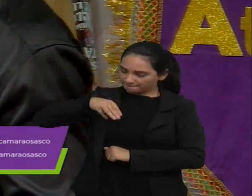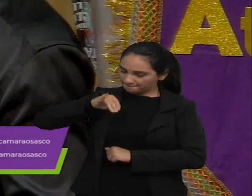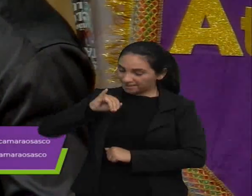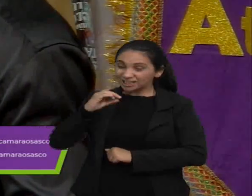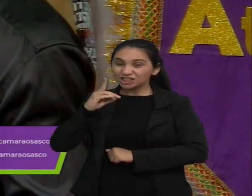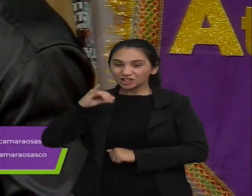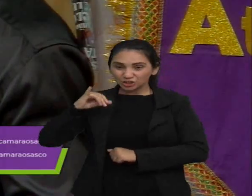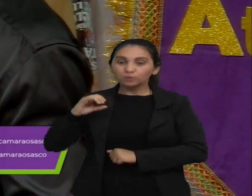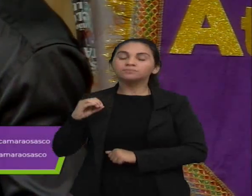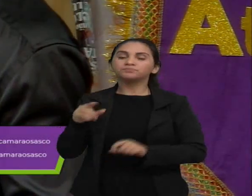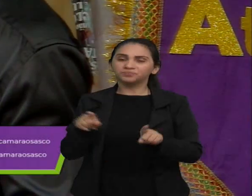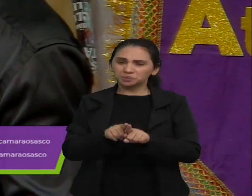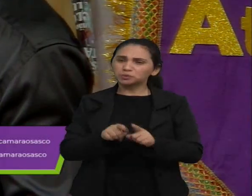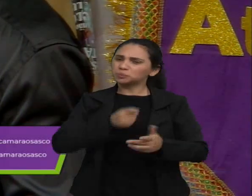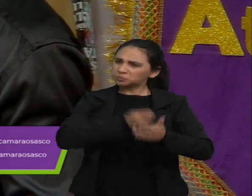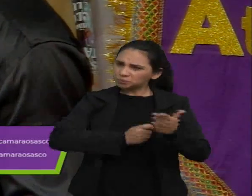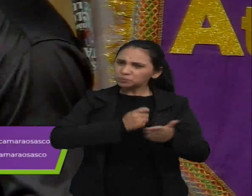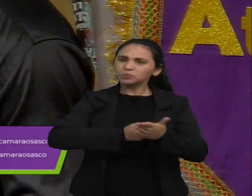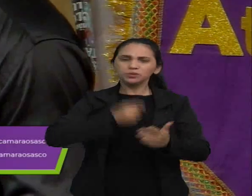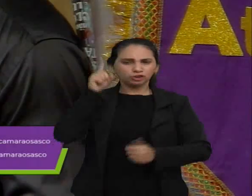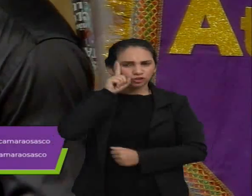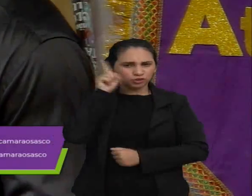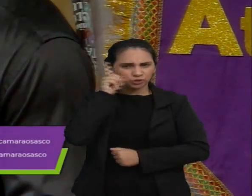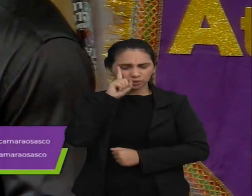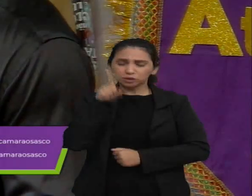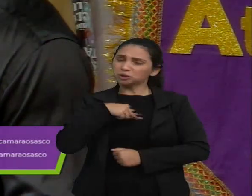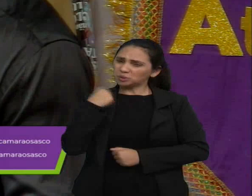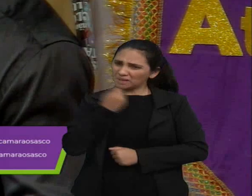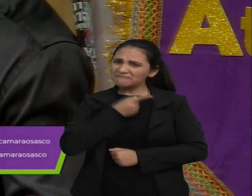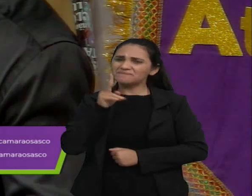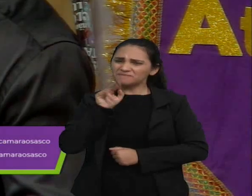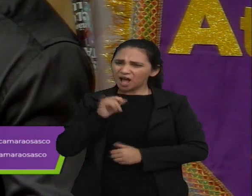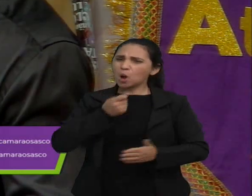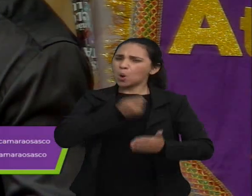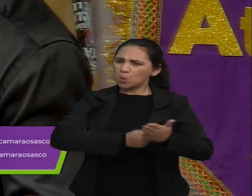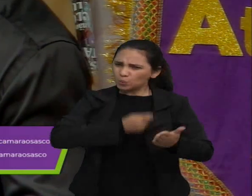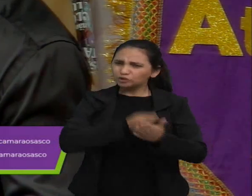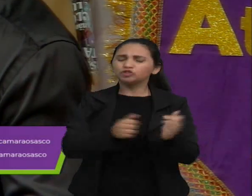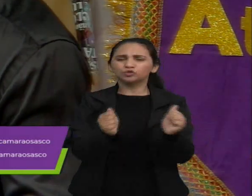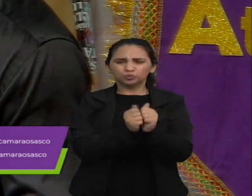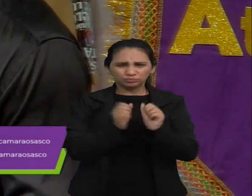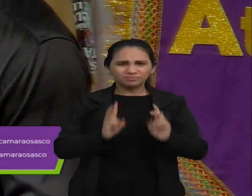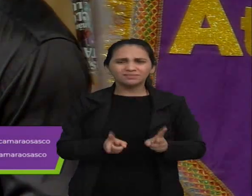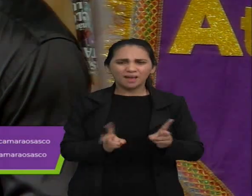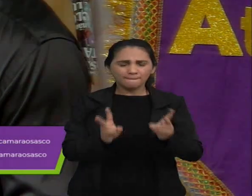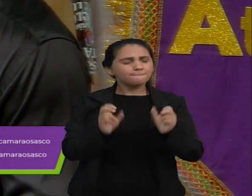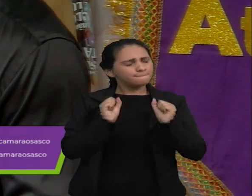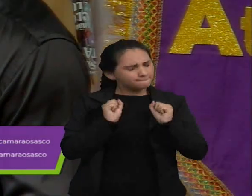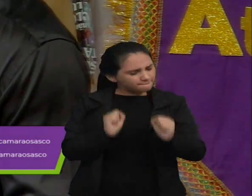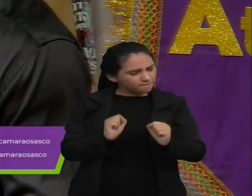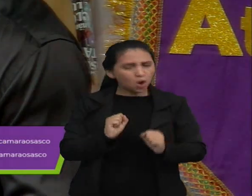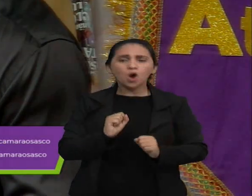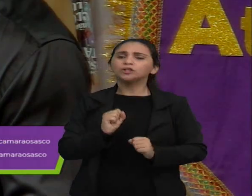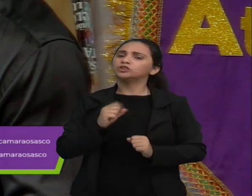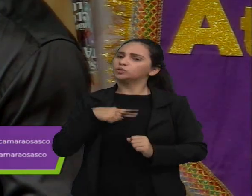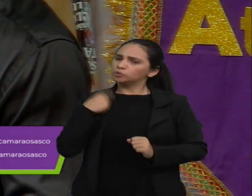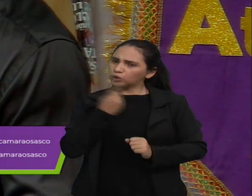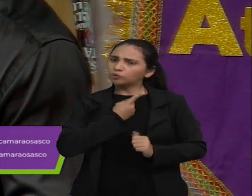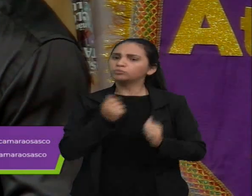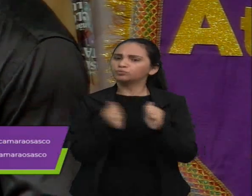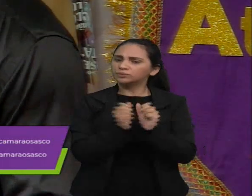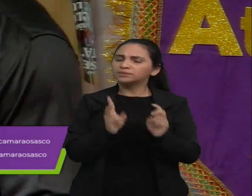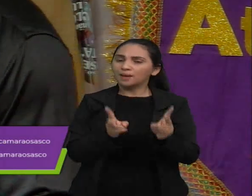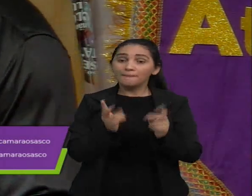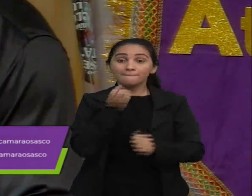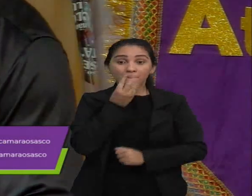estar na luta com você todo dia saiba que a gente vai travar muitas lutas junto também pode contar com essa casa a gente está junto e